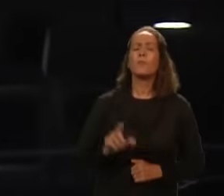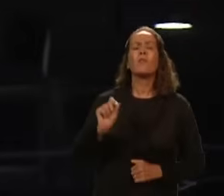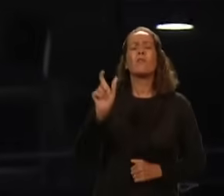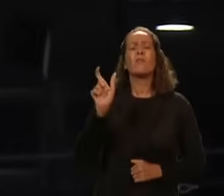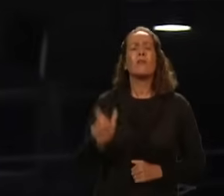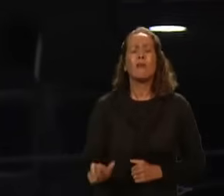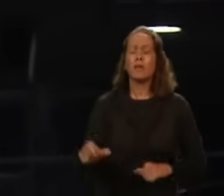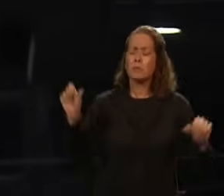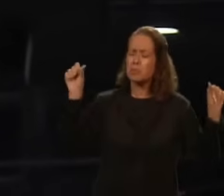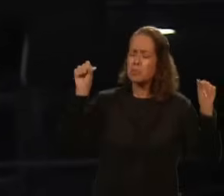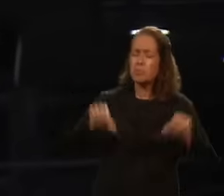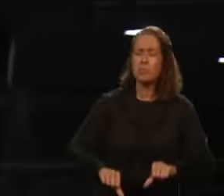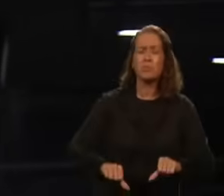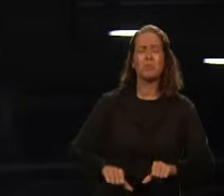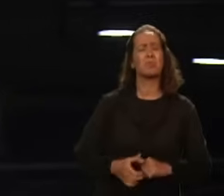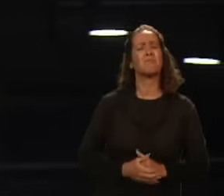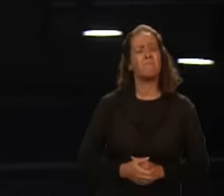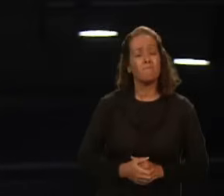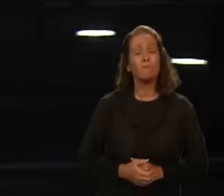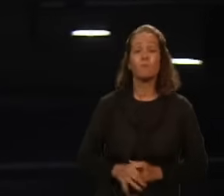Jó.